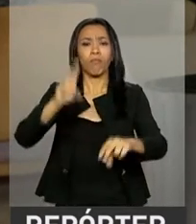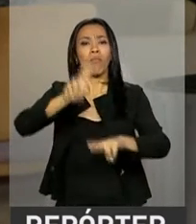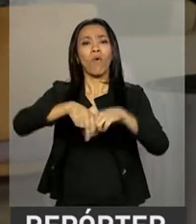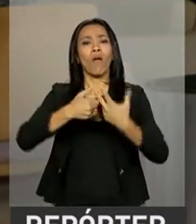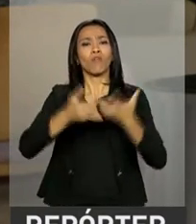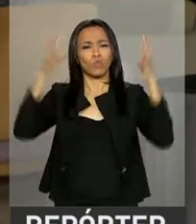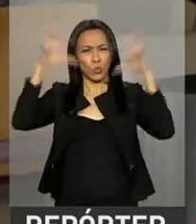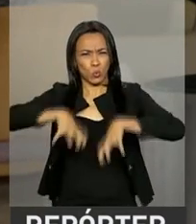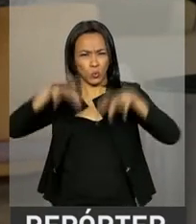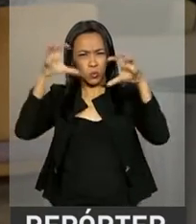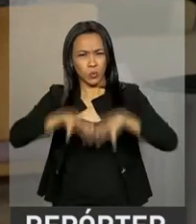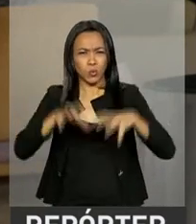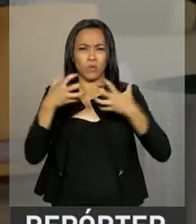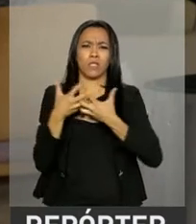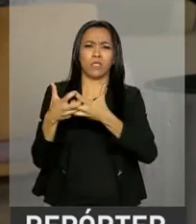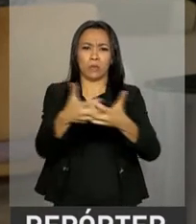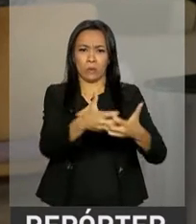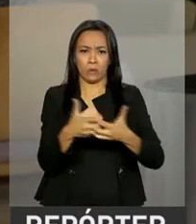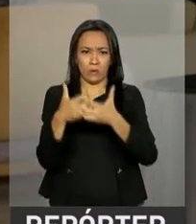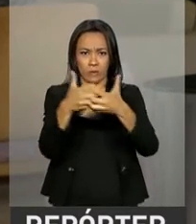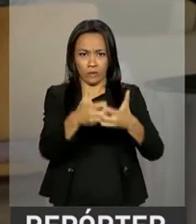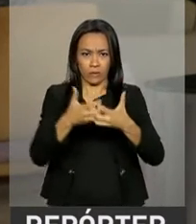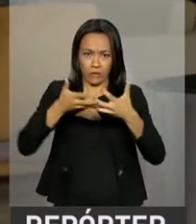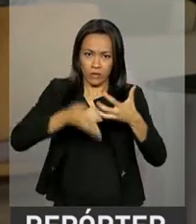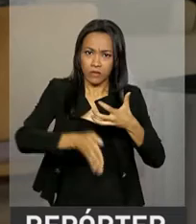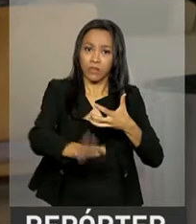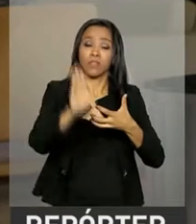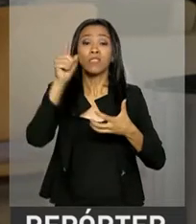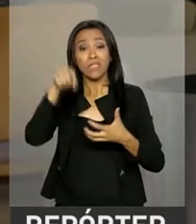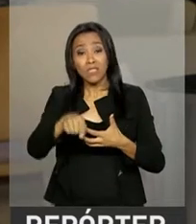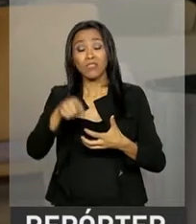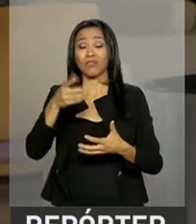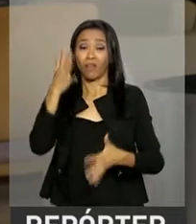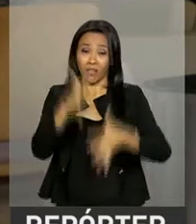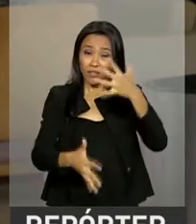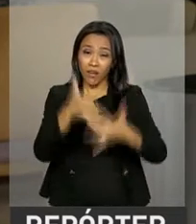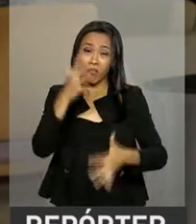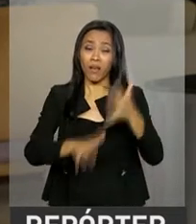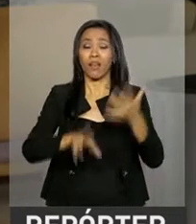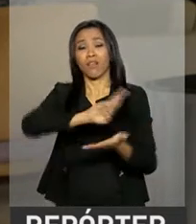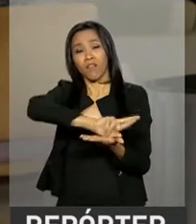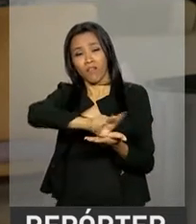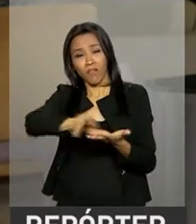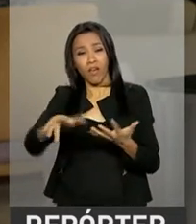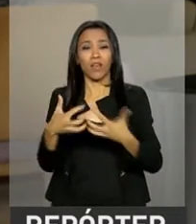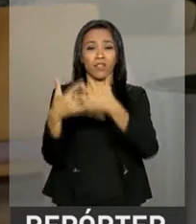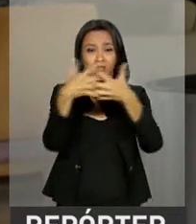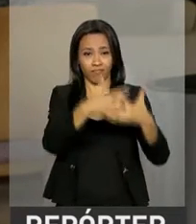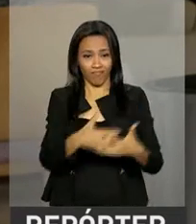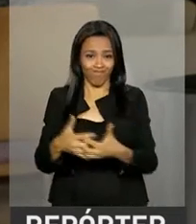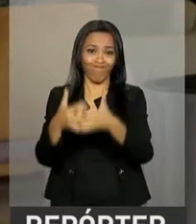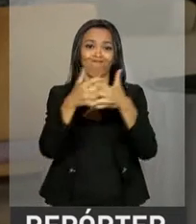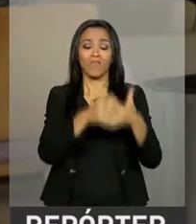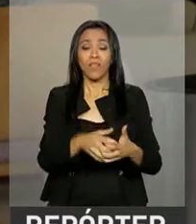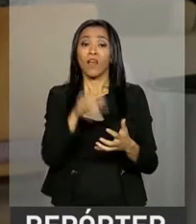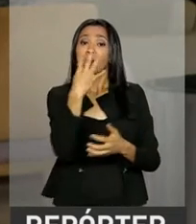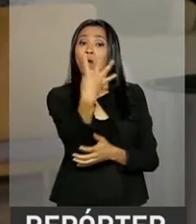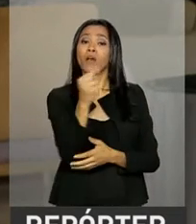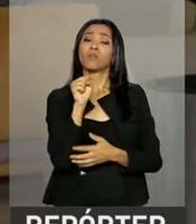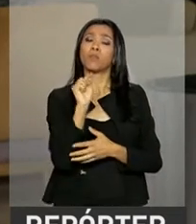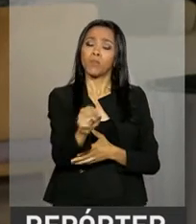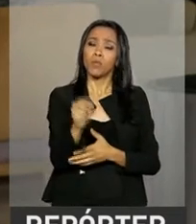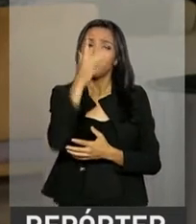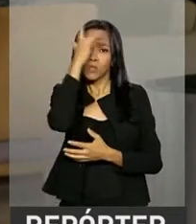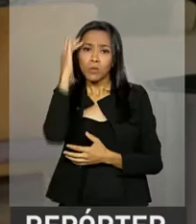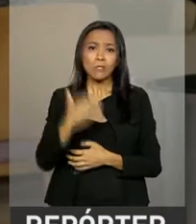grandes atoleiros na região e na rodovia, prejudicando centenas de caminhoneiros e chegando a deixar cerca de 4 mil pessoas